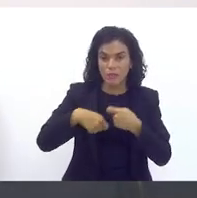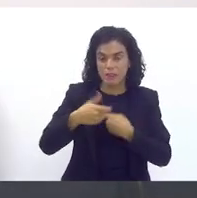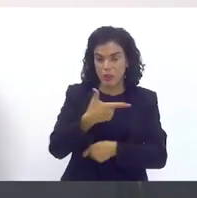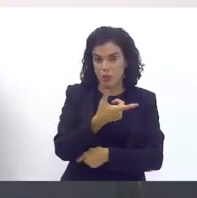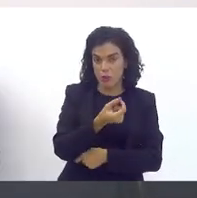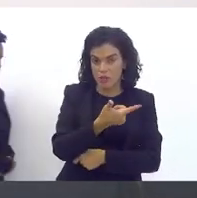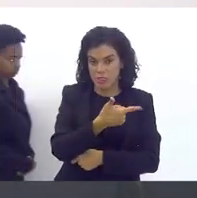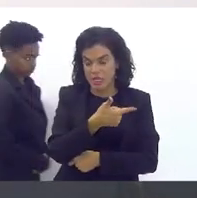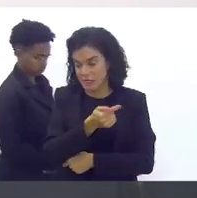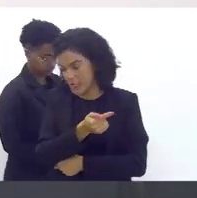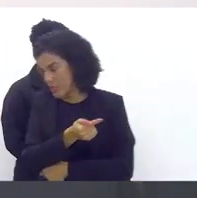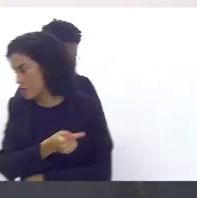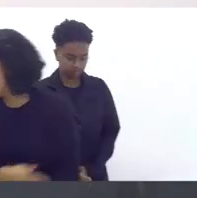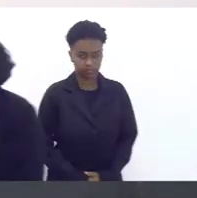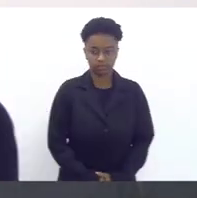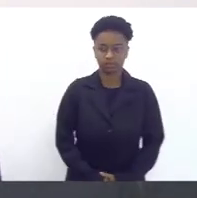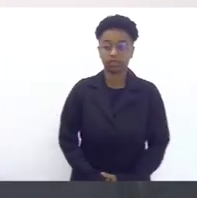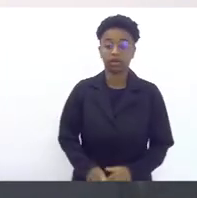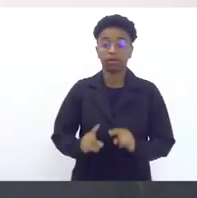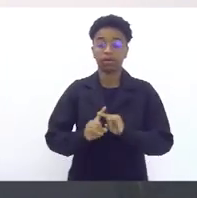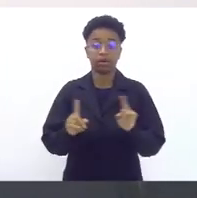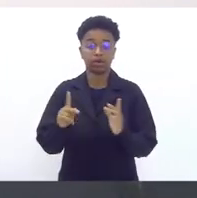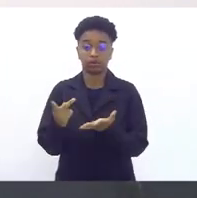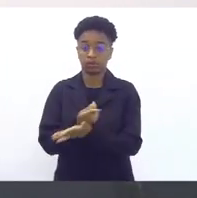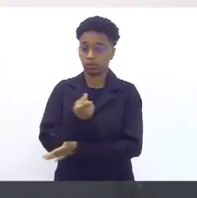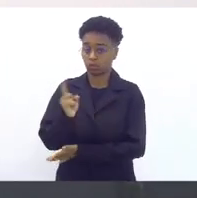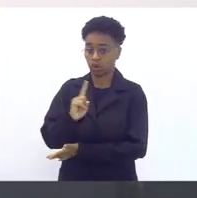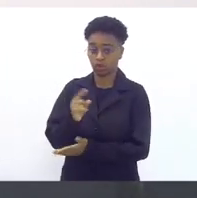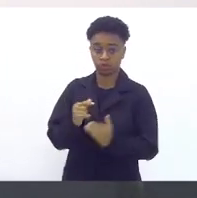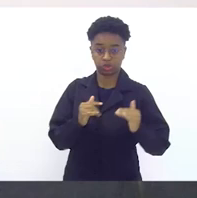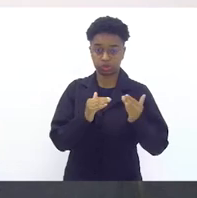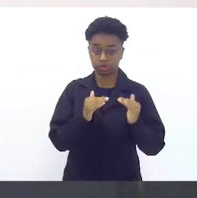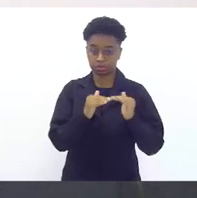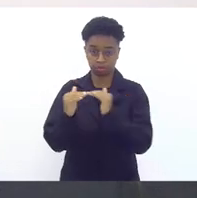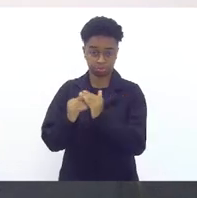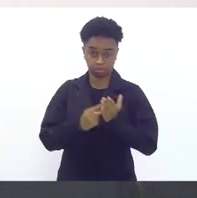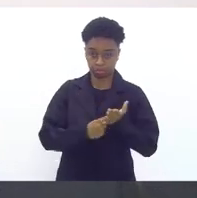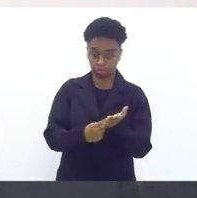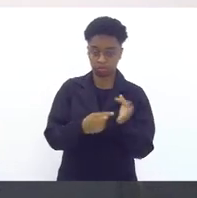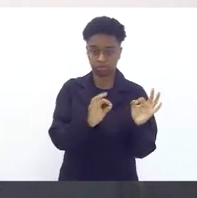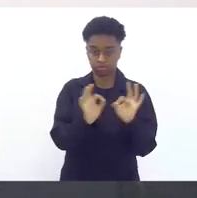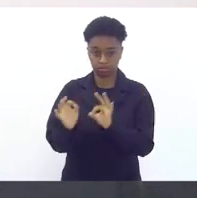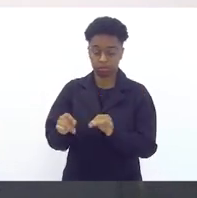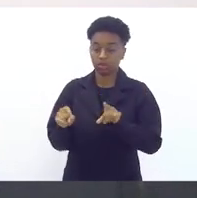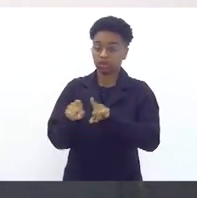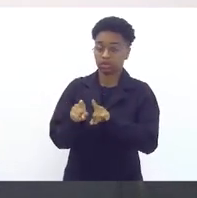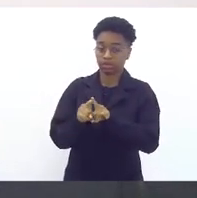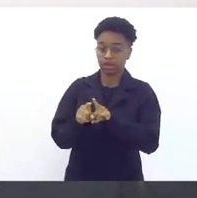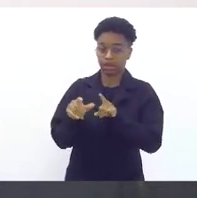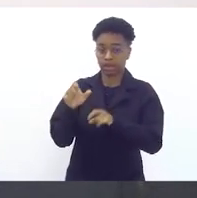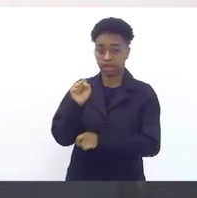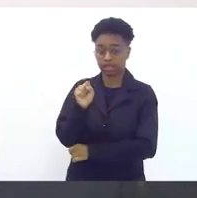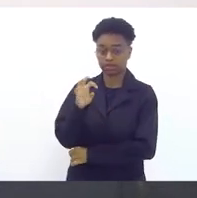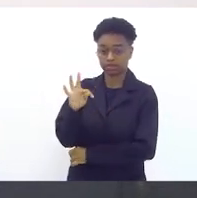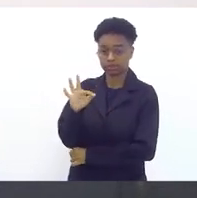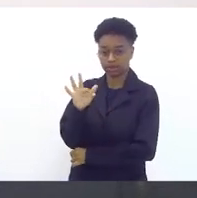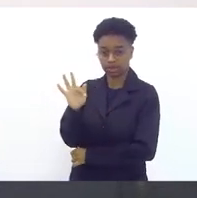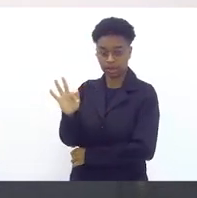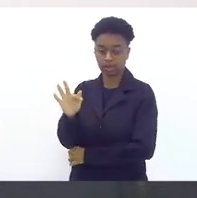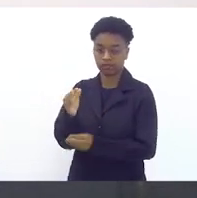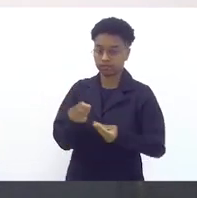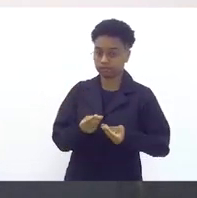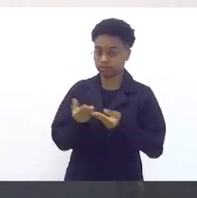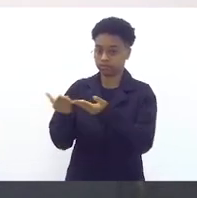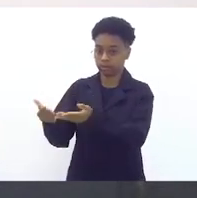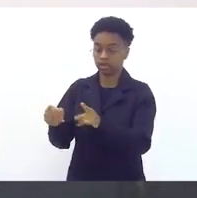negociação de 17. Não houve acordo, Isto foi para o Supremo. Um